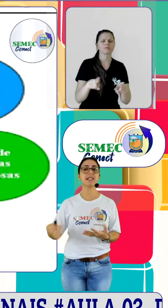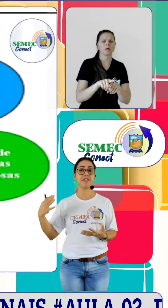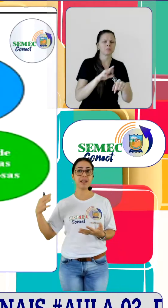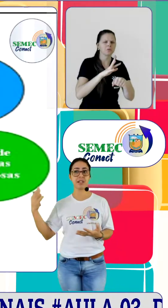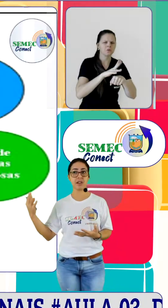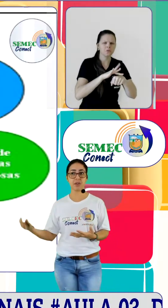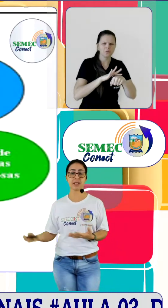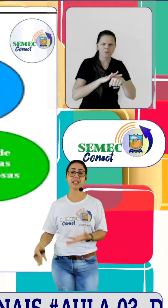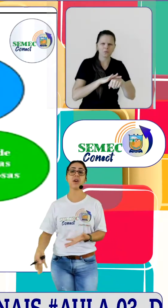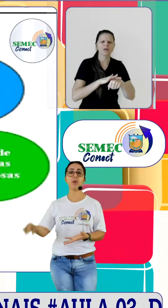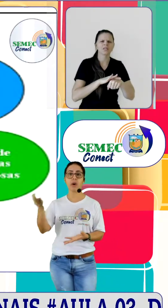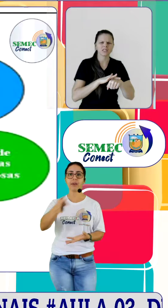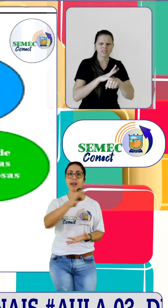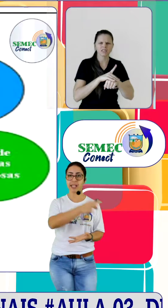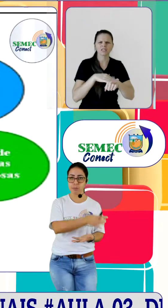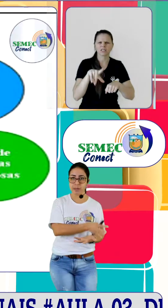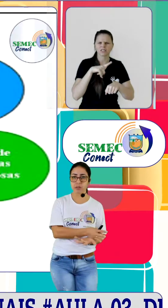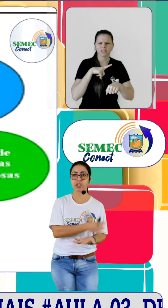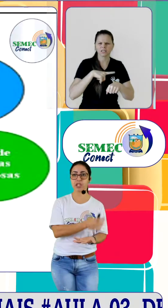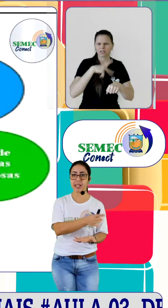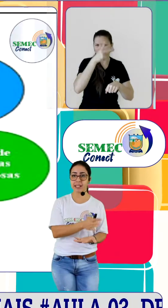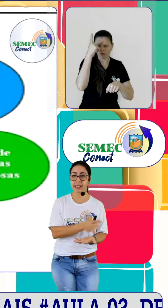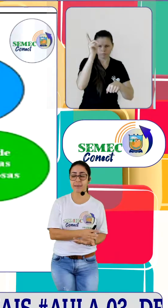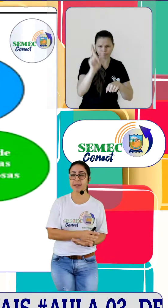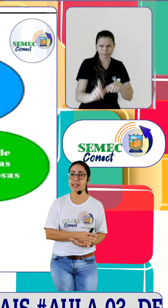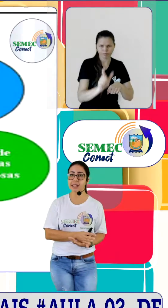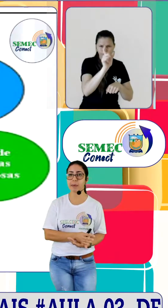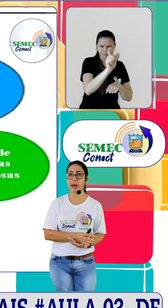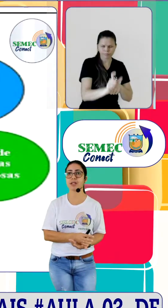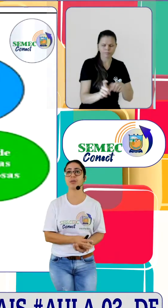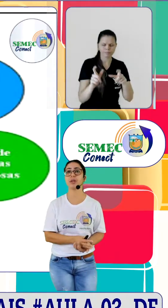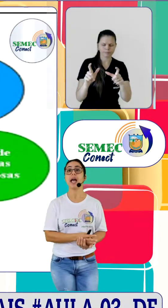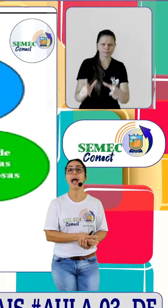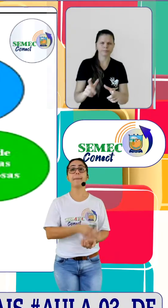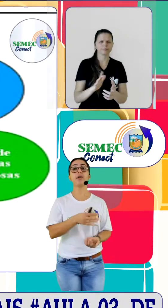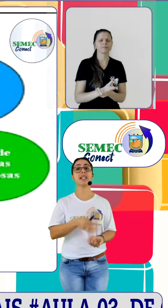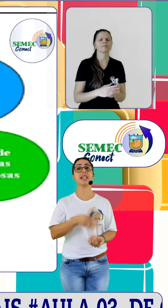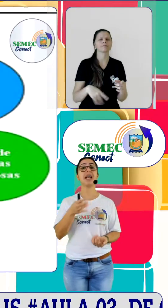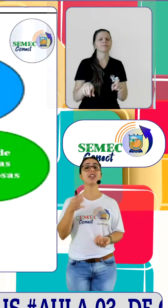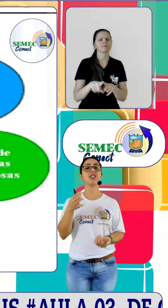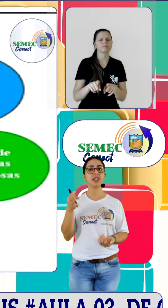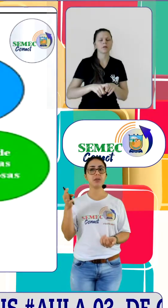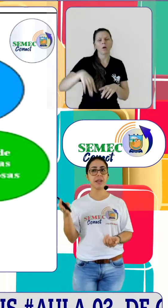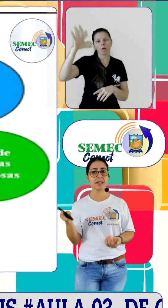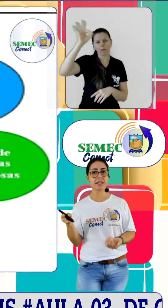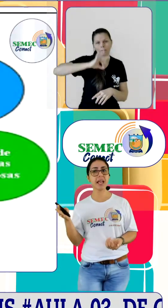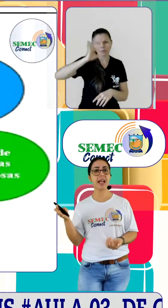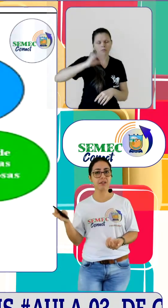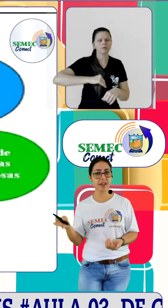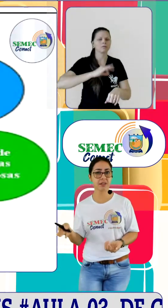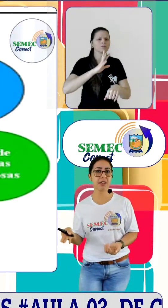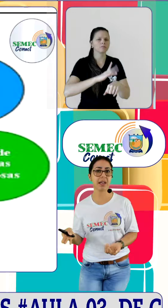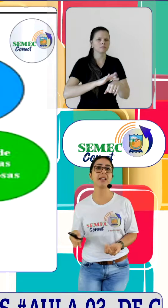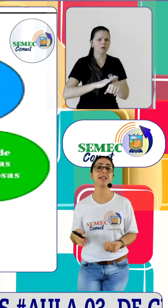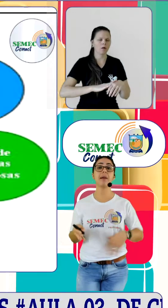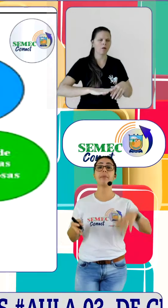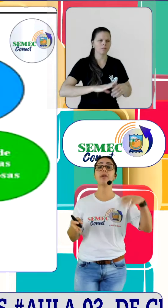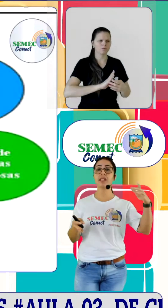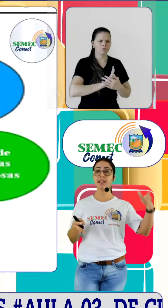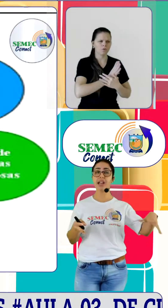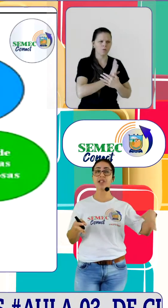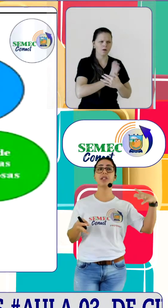doenças infecciosas que ocorrem com aquelas pessoas daquele determinado espaço, a porcentagem de doenças cardiovasculares,